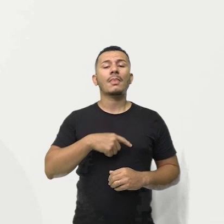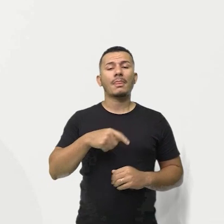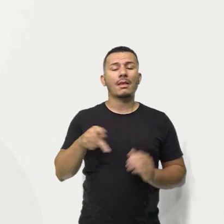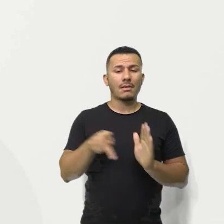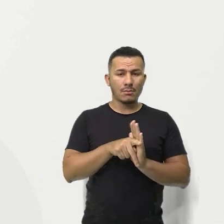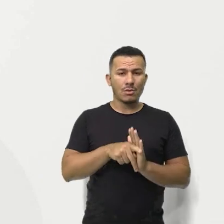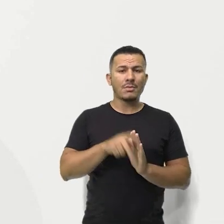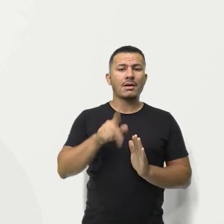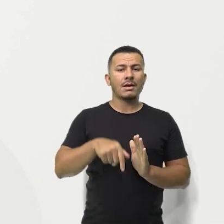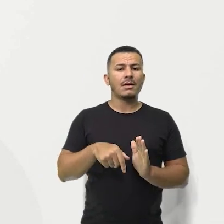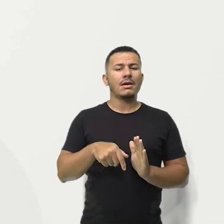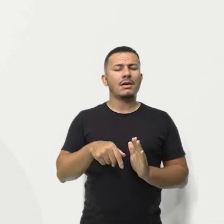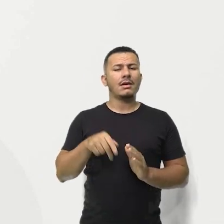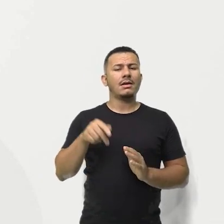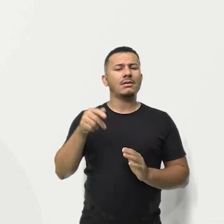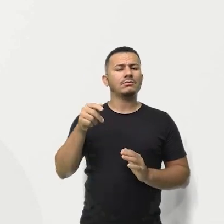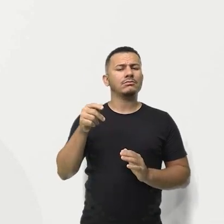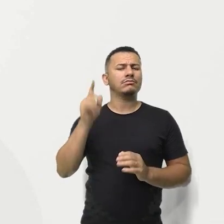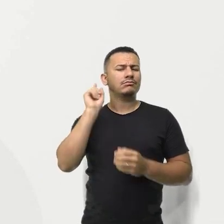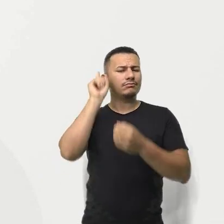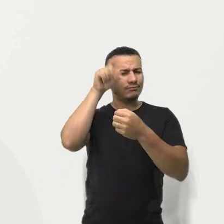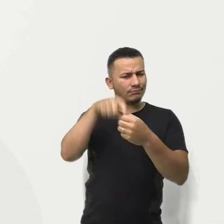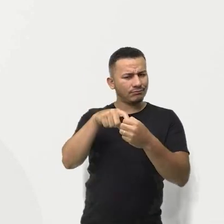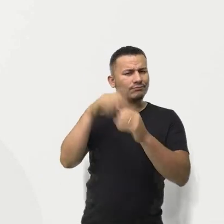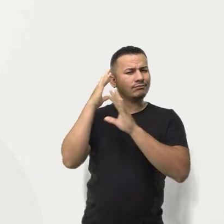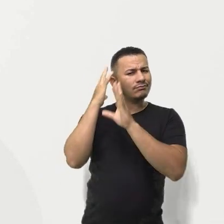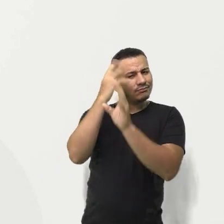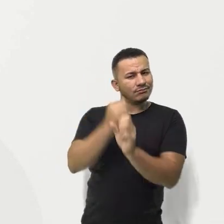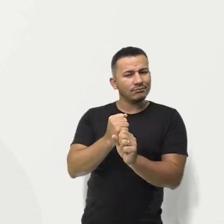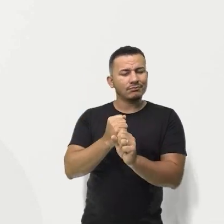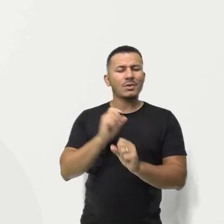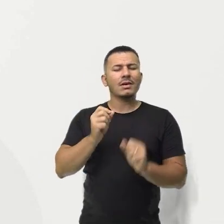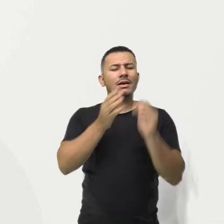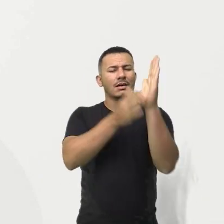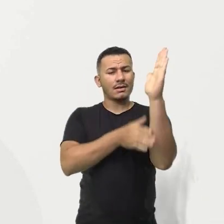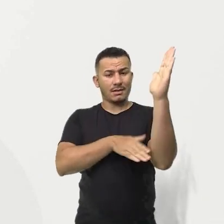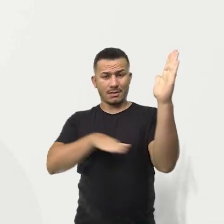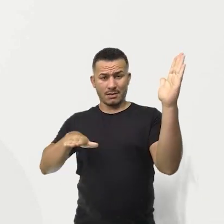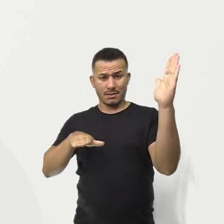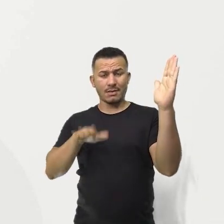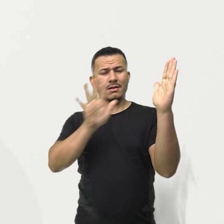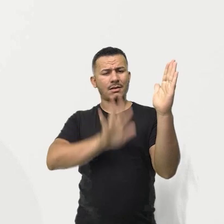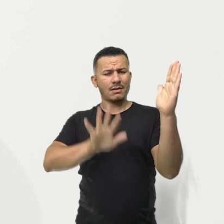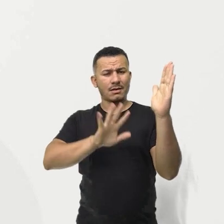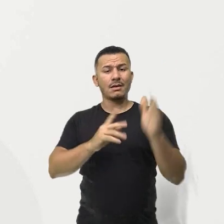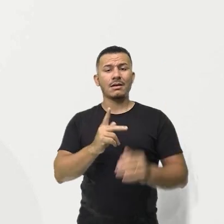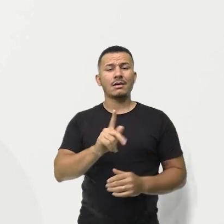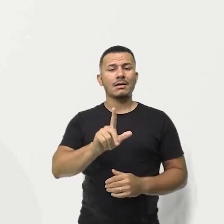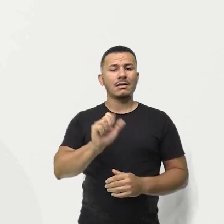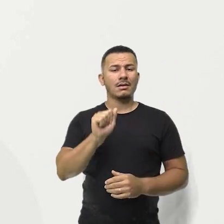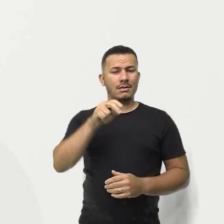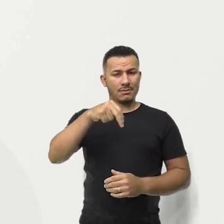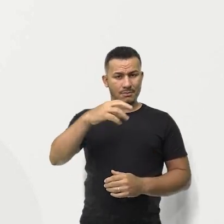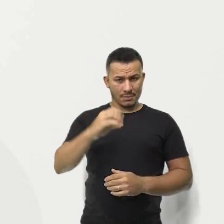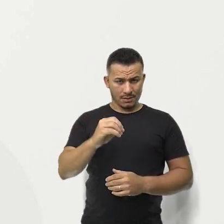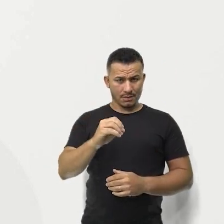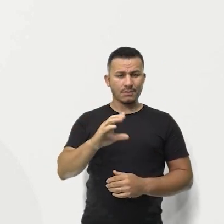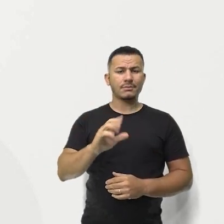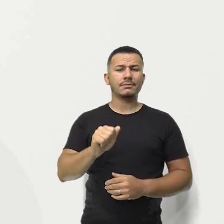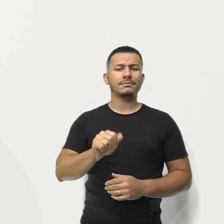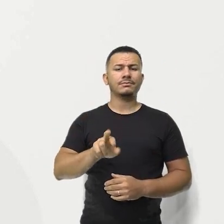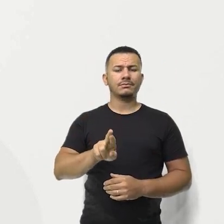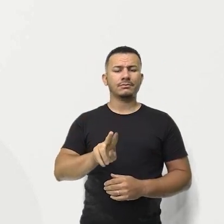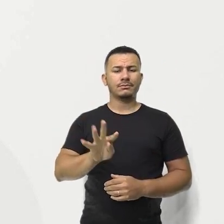então, a relembrar aí, né, o plano cartesiano. Então, vamos lembrar o que é